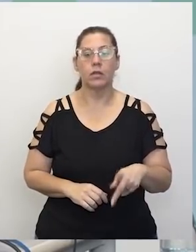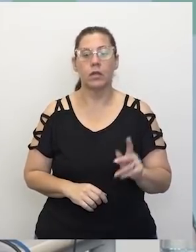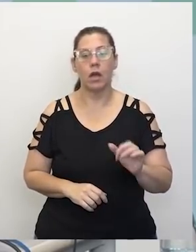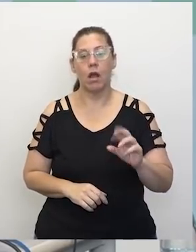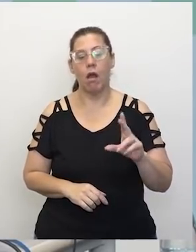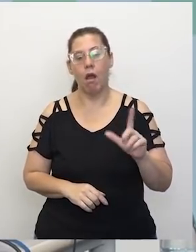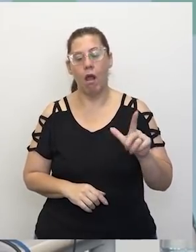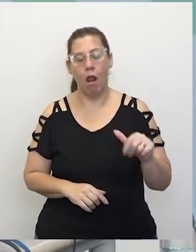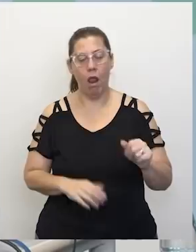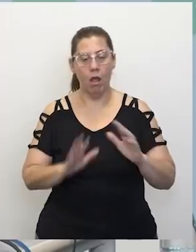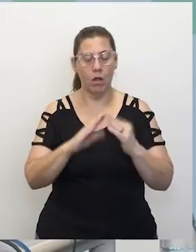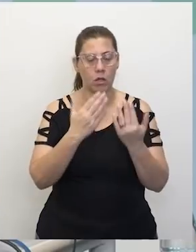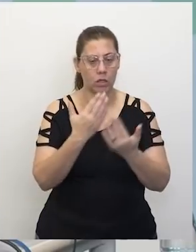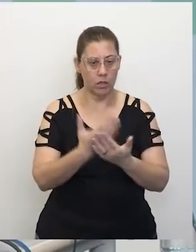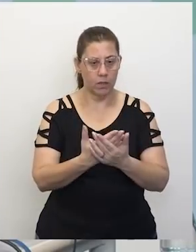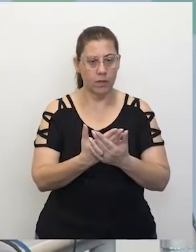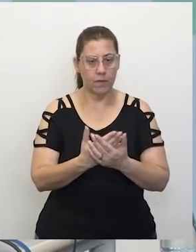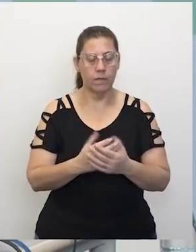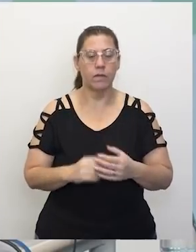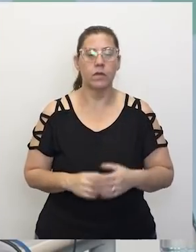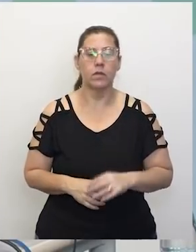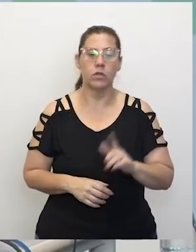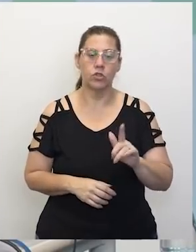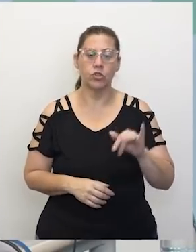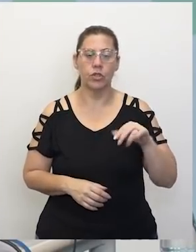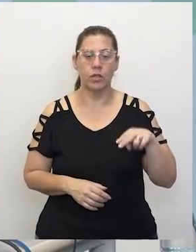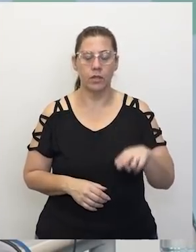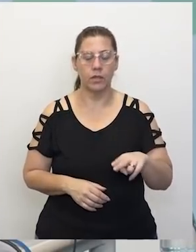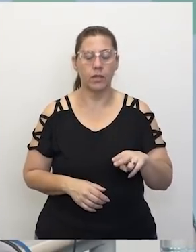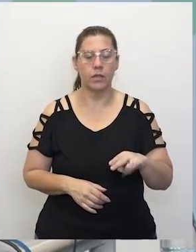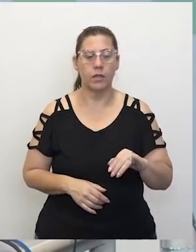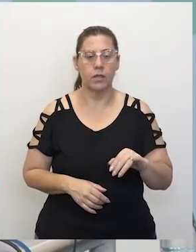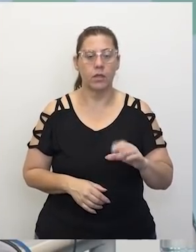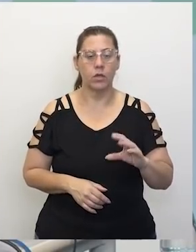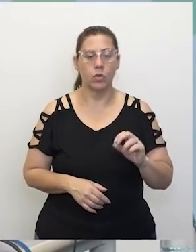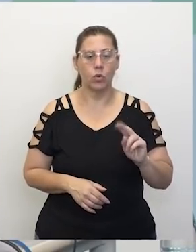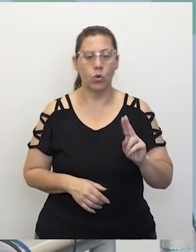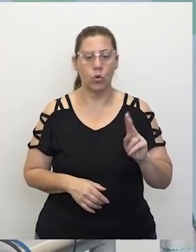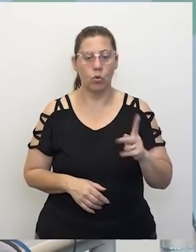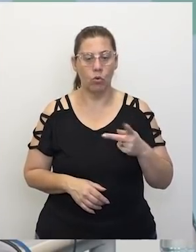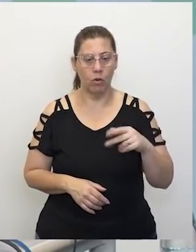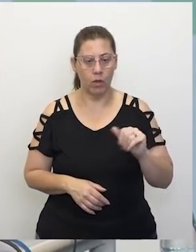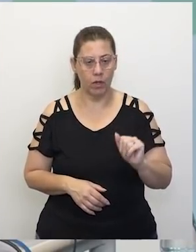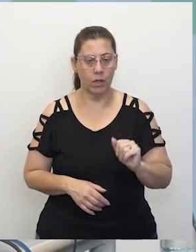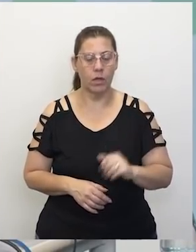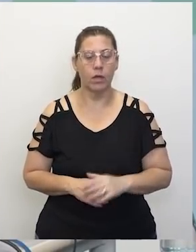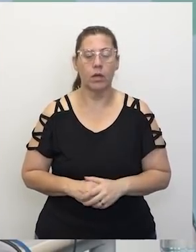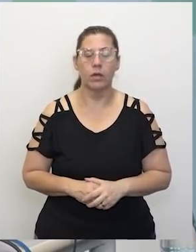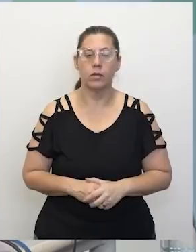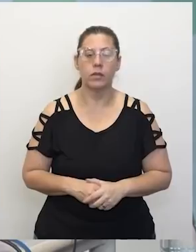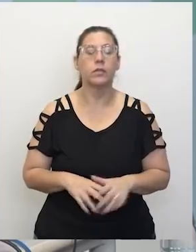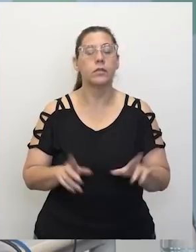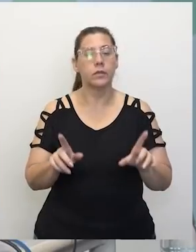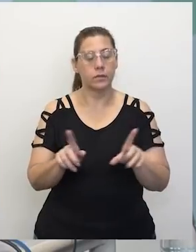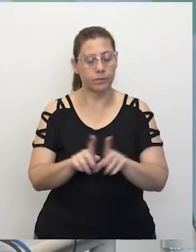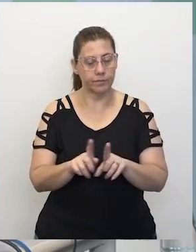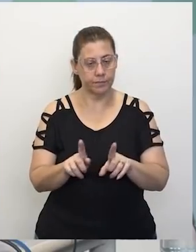com o pessoal lá da Escola Estadual Geni Cunha, lá de Cananéia, e X igual a 11 também, tá?